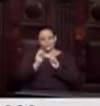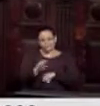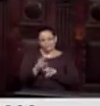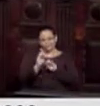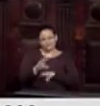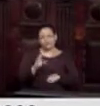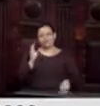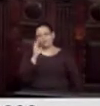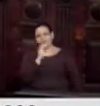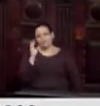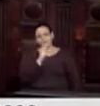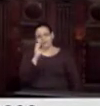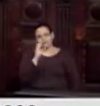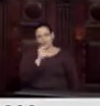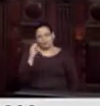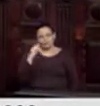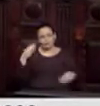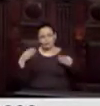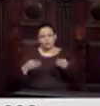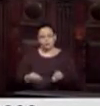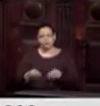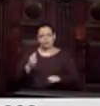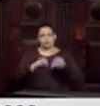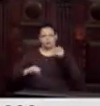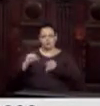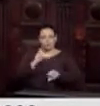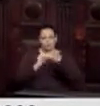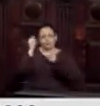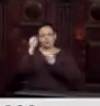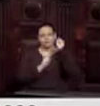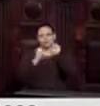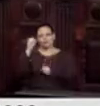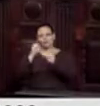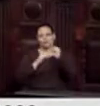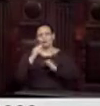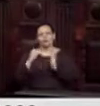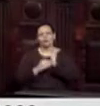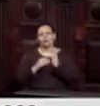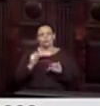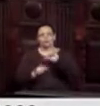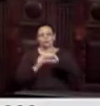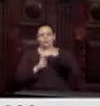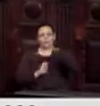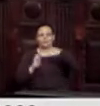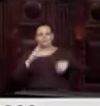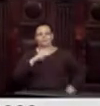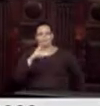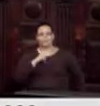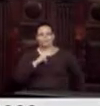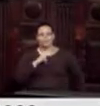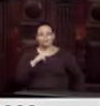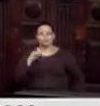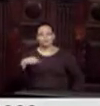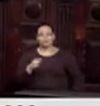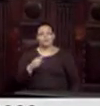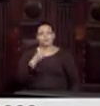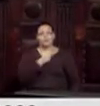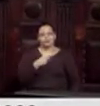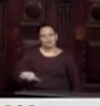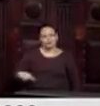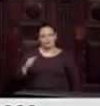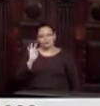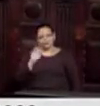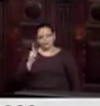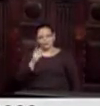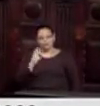a velocidade com que o setor petroquímico, o setor siderúrgico, tudo privatizado no governo Collor. E depois Fernando Henrique mutila a